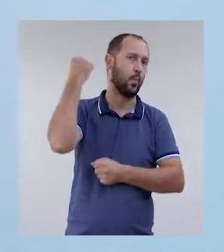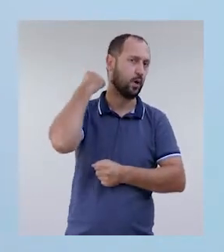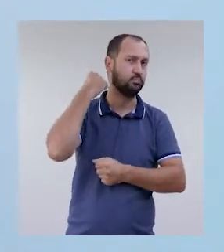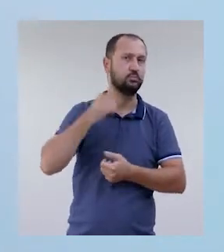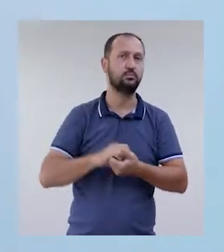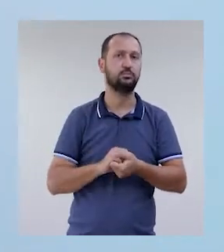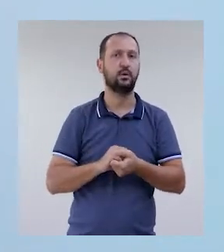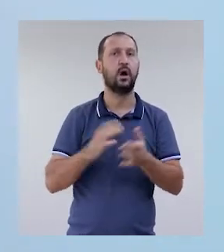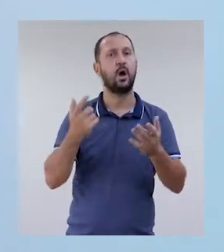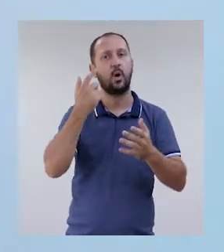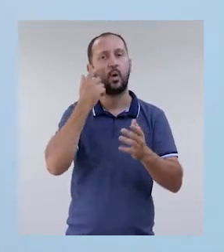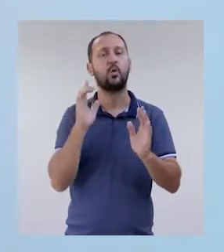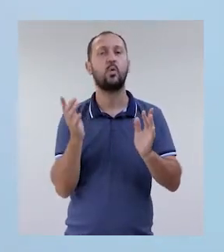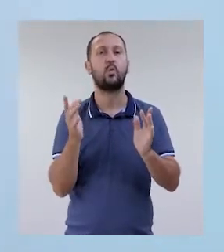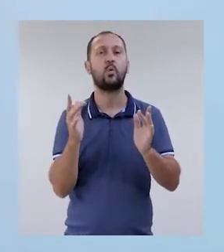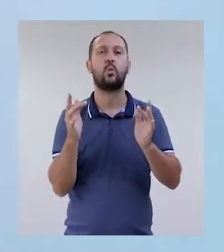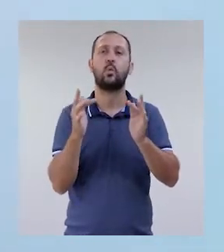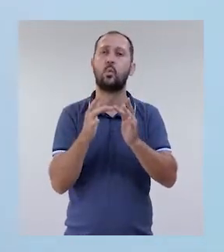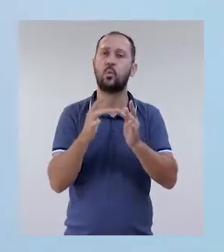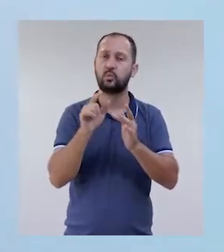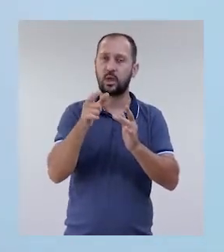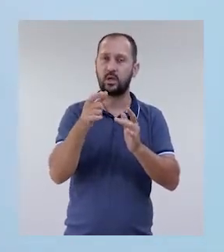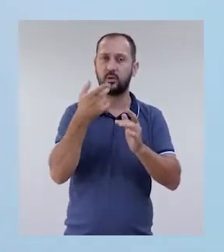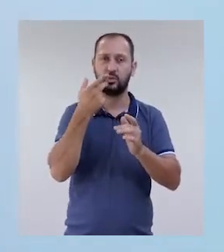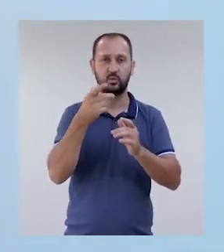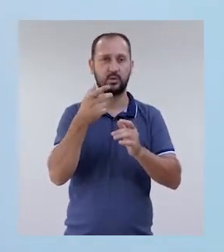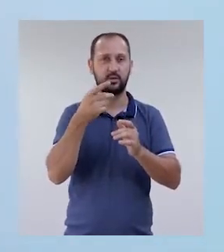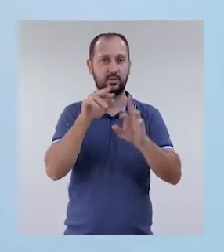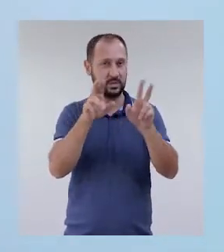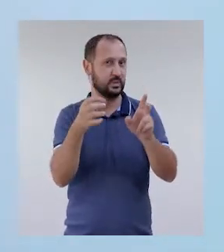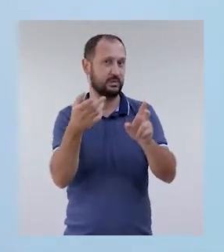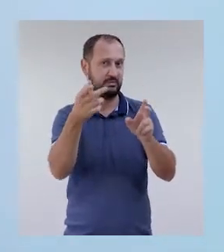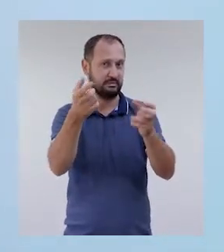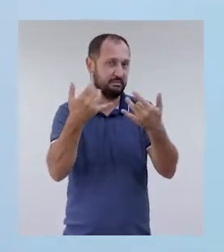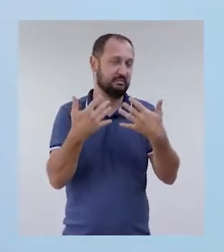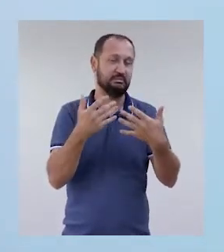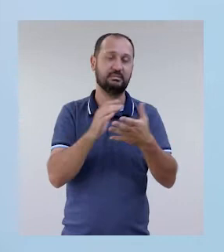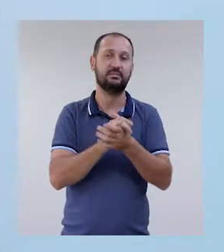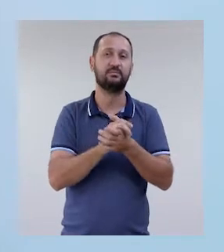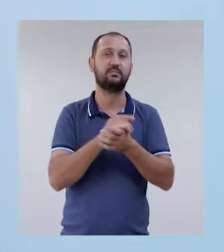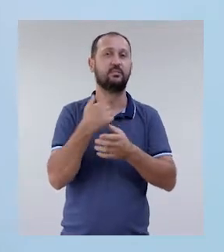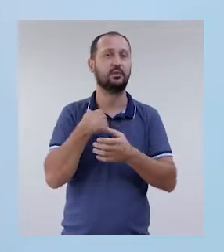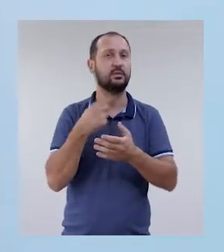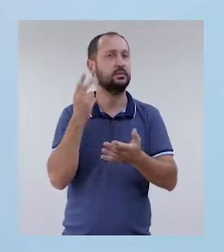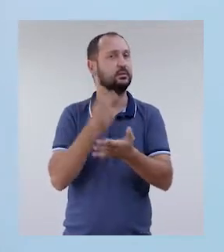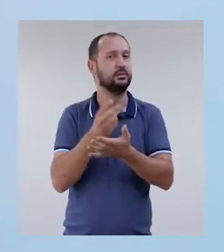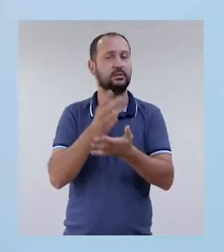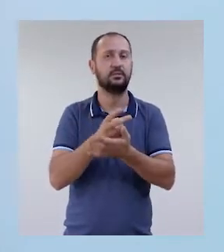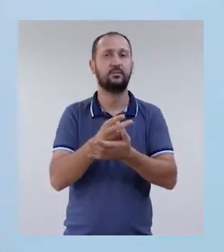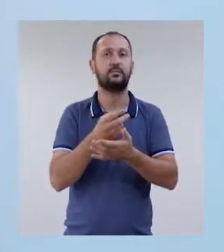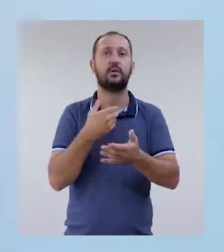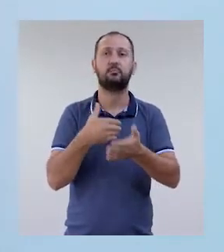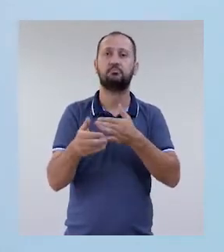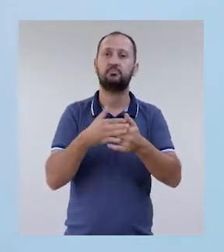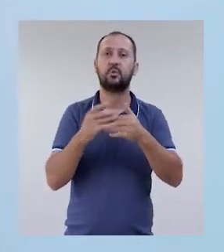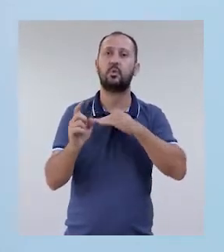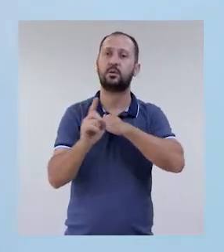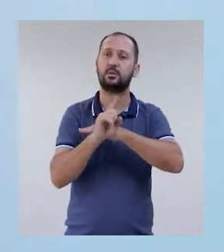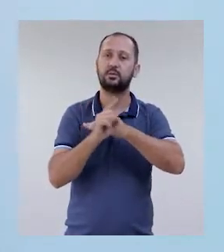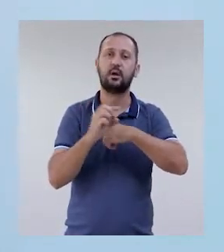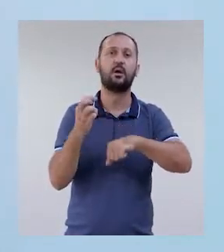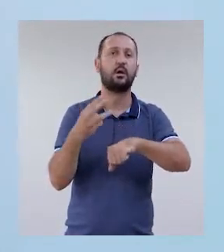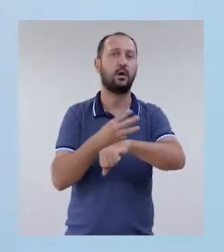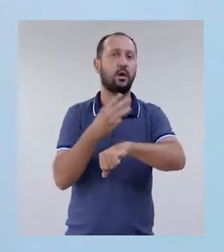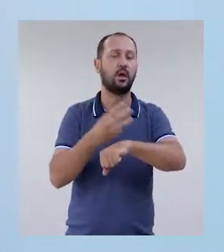fazia. Né? Com relação ao contato que você mencionou, eu insisto, deixo registrado que o atendimento